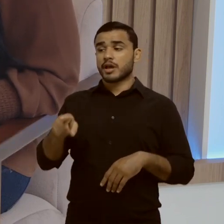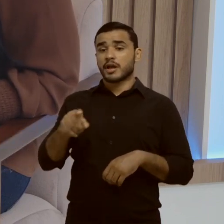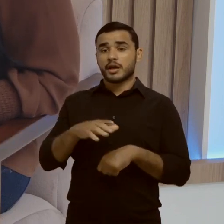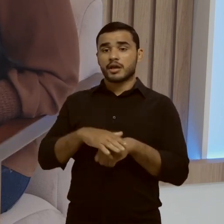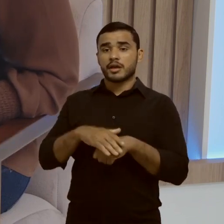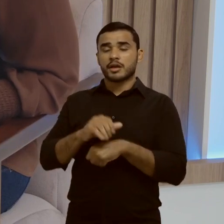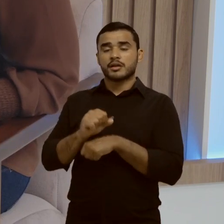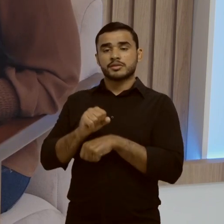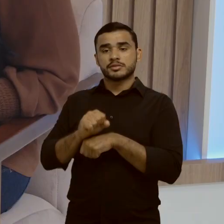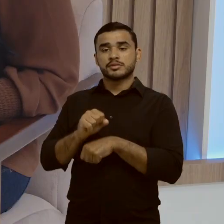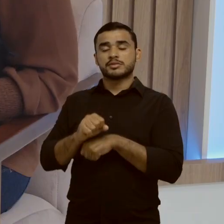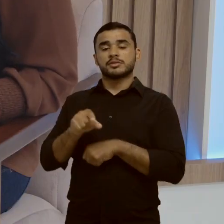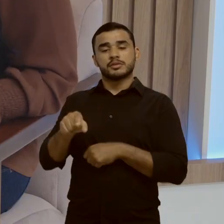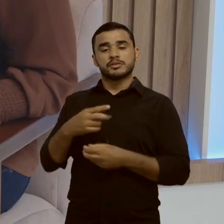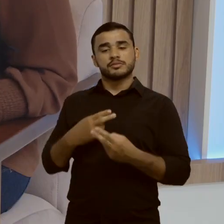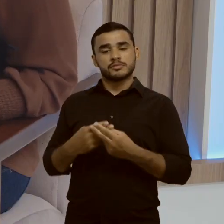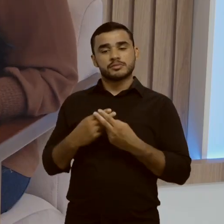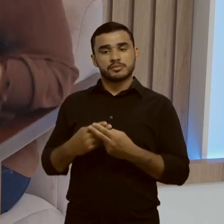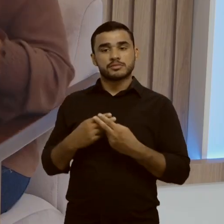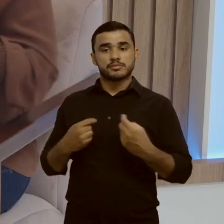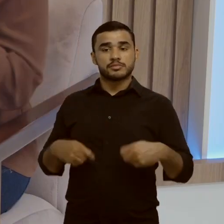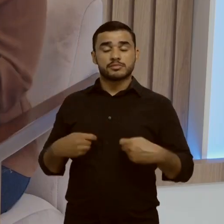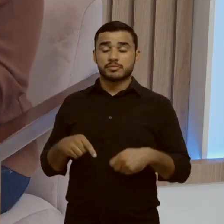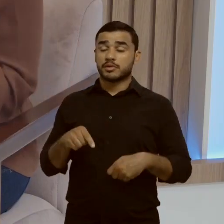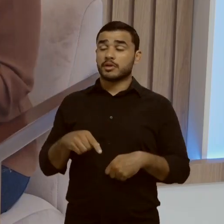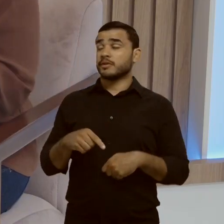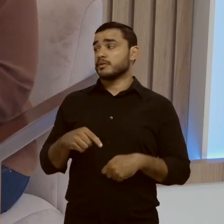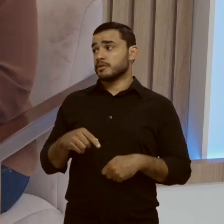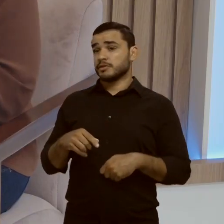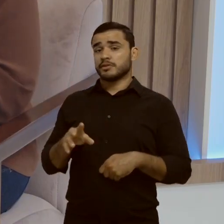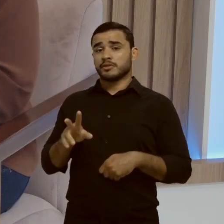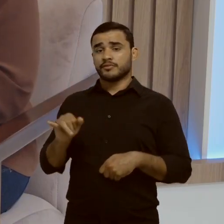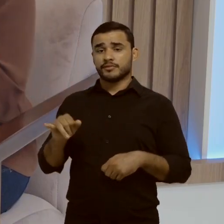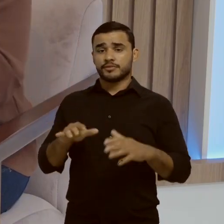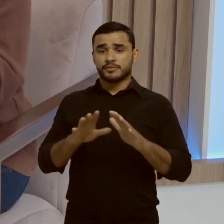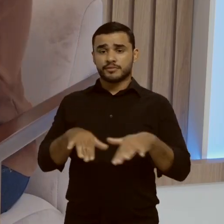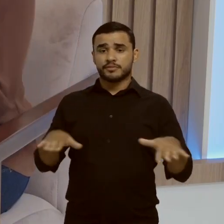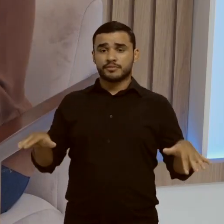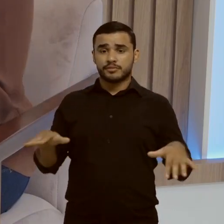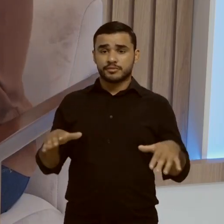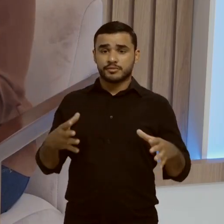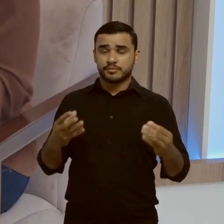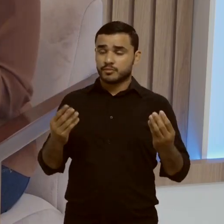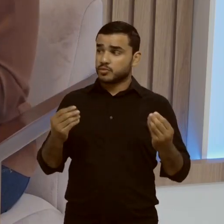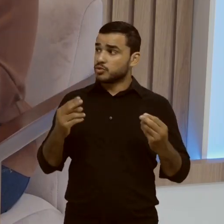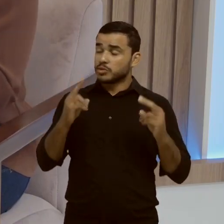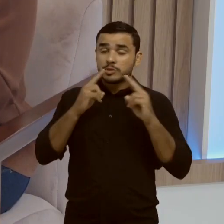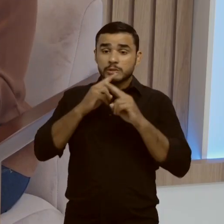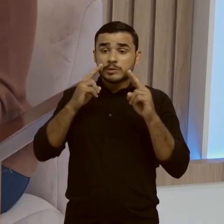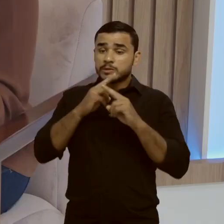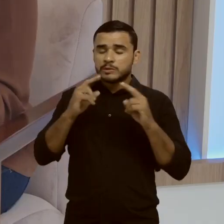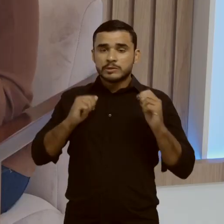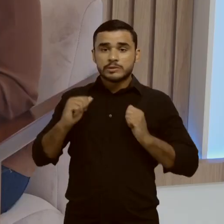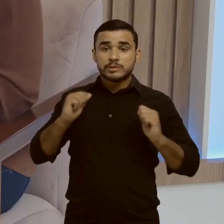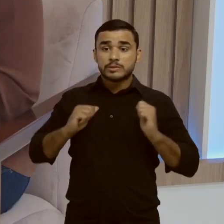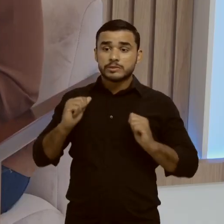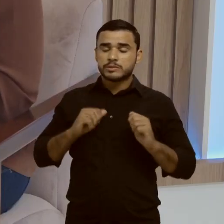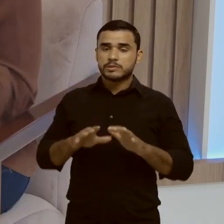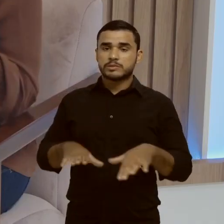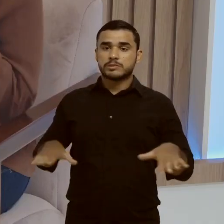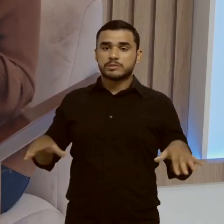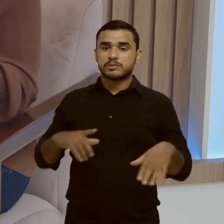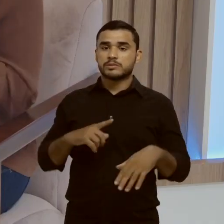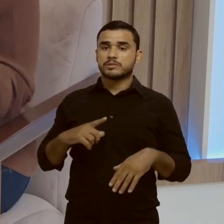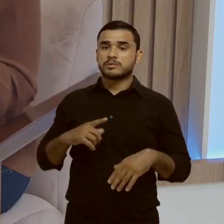da paciência, né? Hoje nossas crianças, a gente está com uma sociedade que é tudo para ontem, né? Crianças ansiosas diante